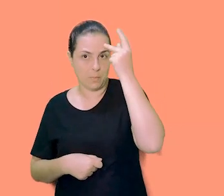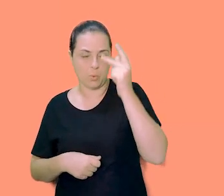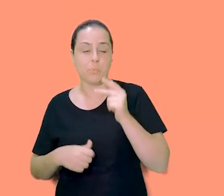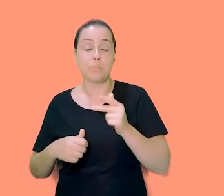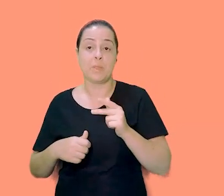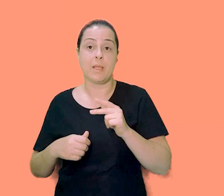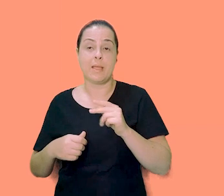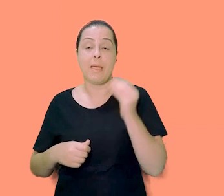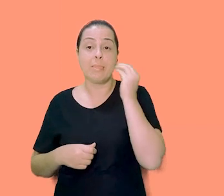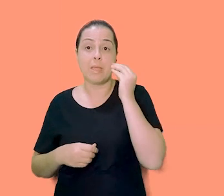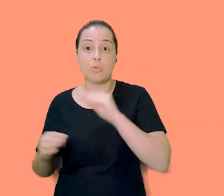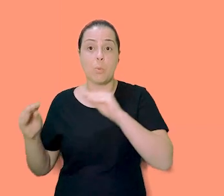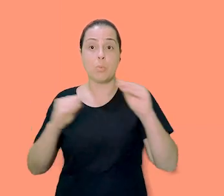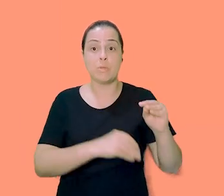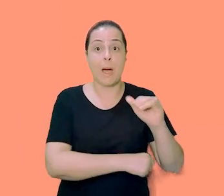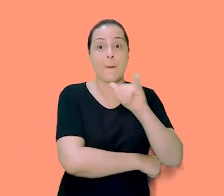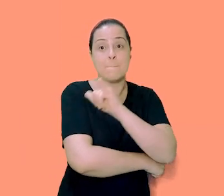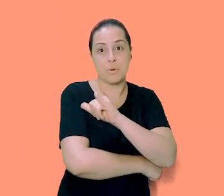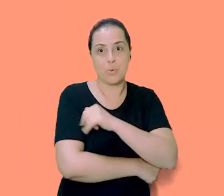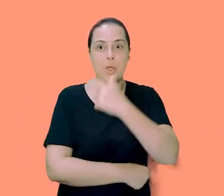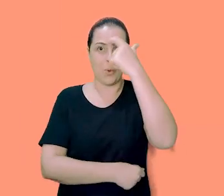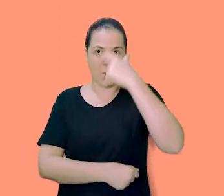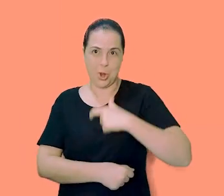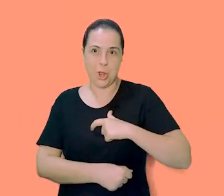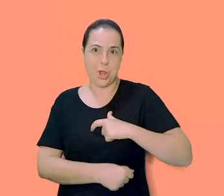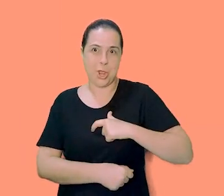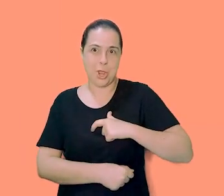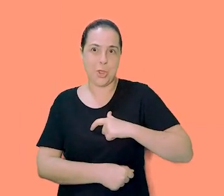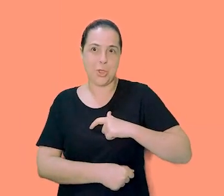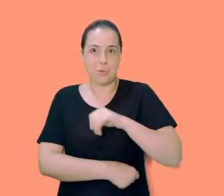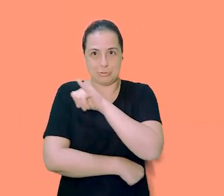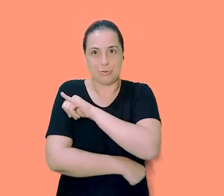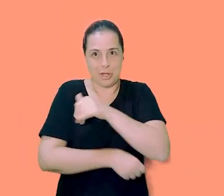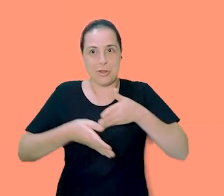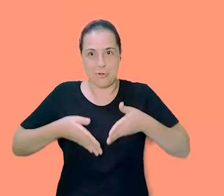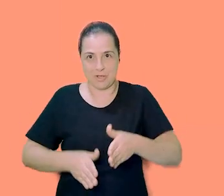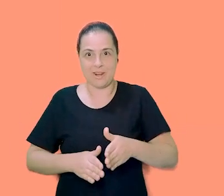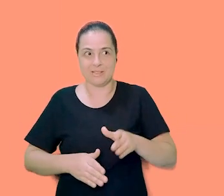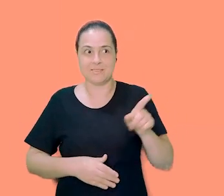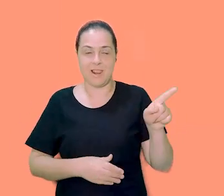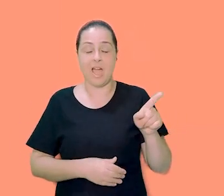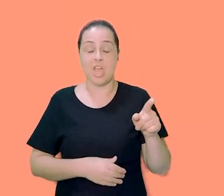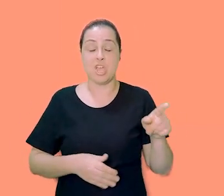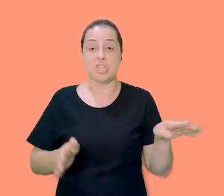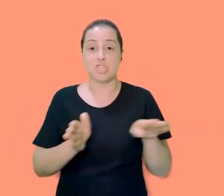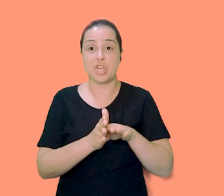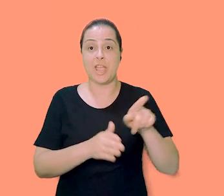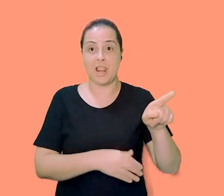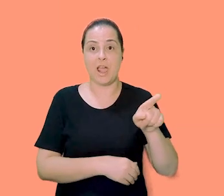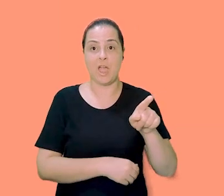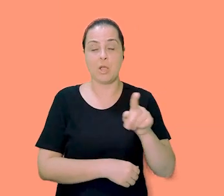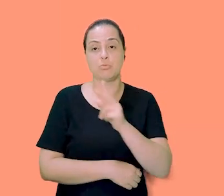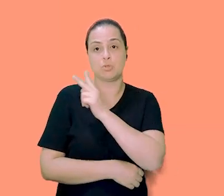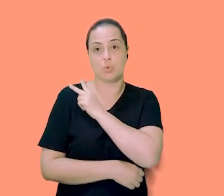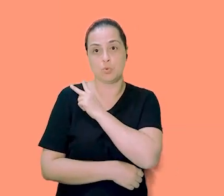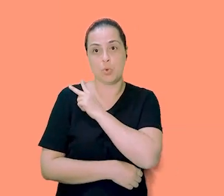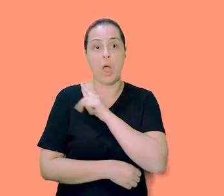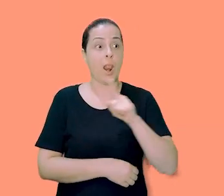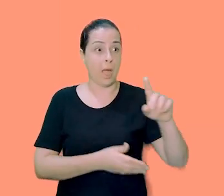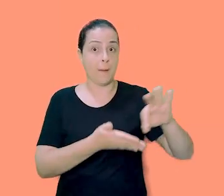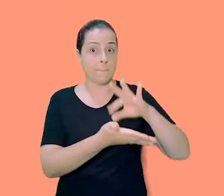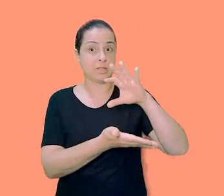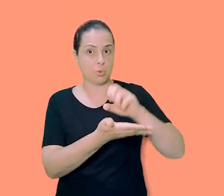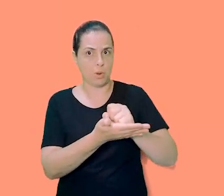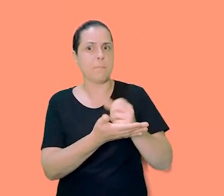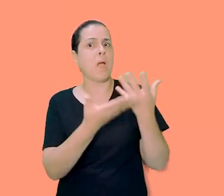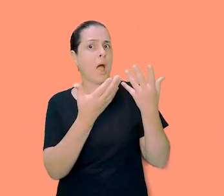Nós tentamos ir para o Rio em determinado momento, para o Sou Carioca, mais ou menos quando estava no segundo colegial. Quando eu cheguei no Rio de Janeiro, eles aceitaram a minha